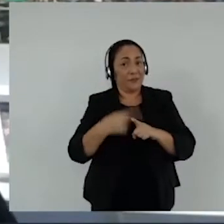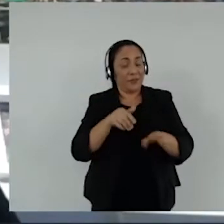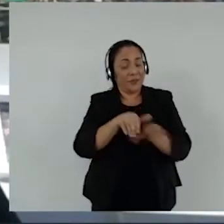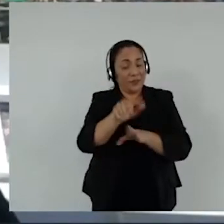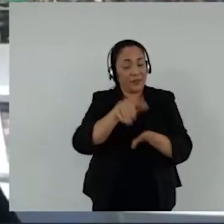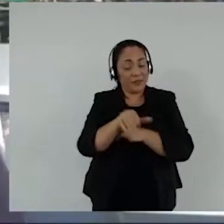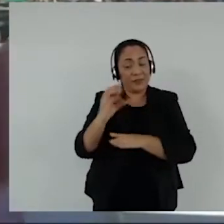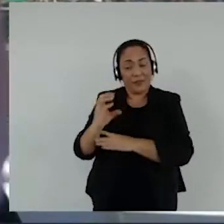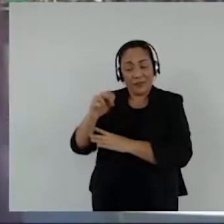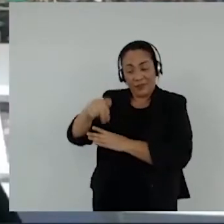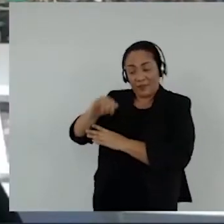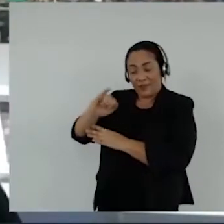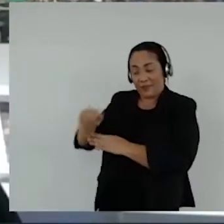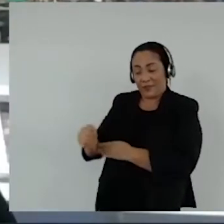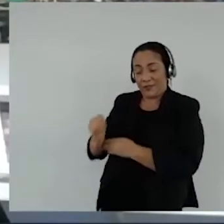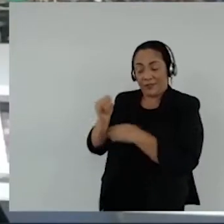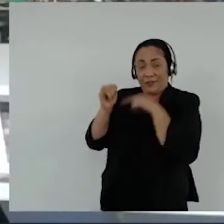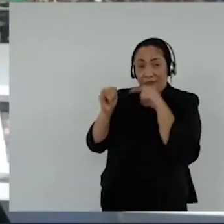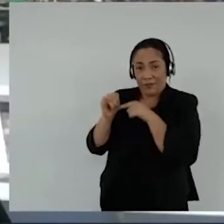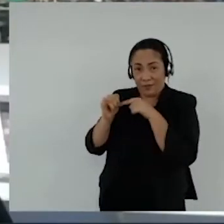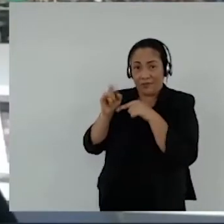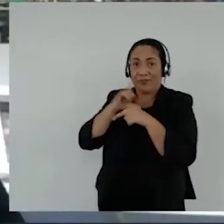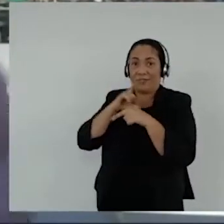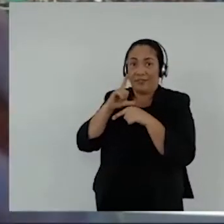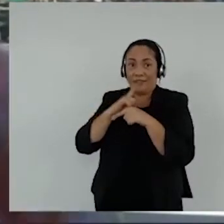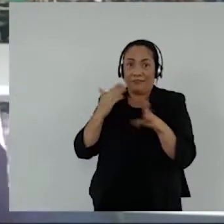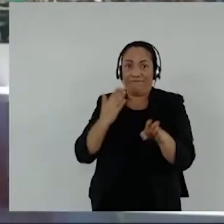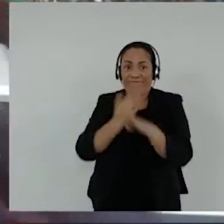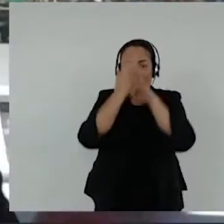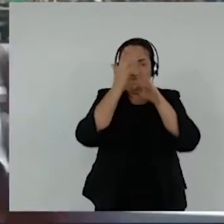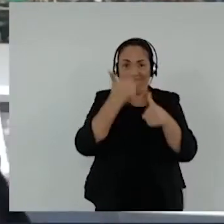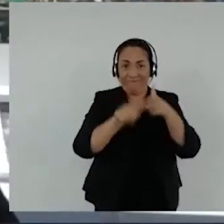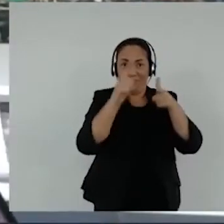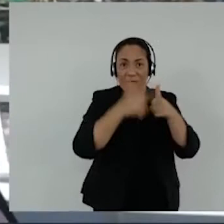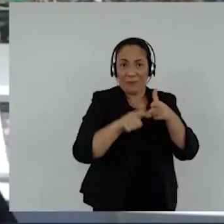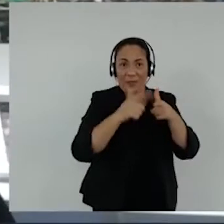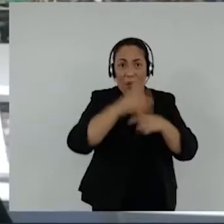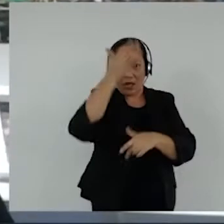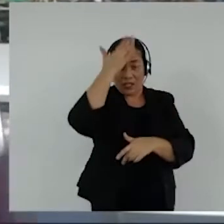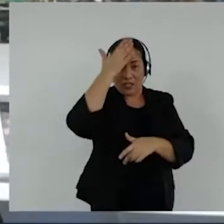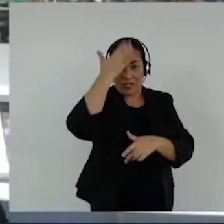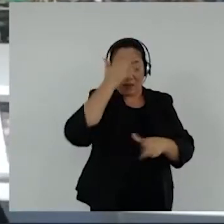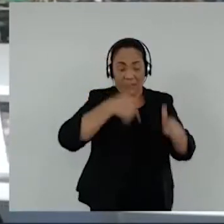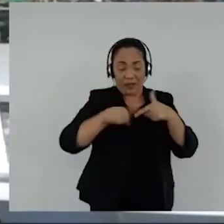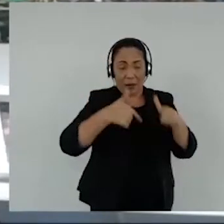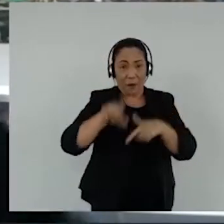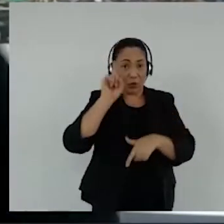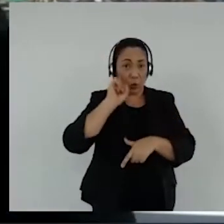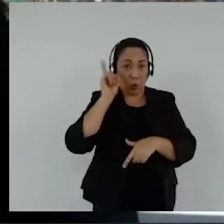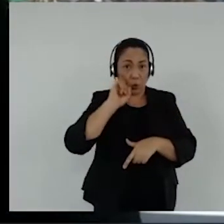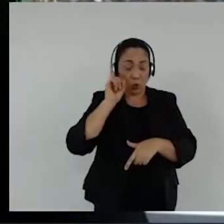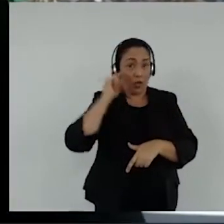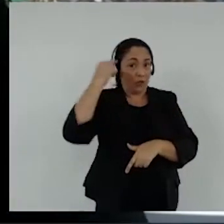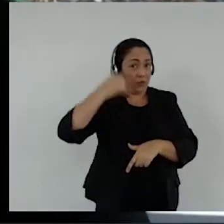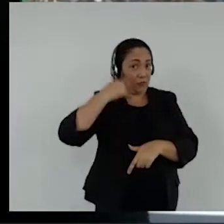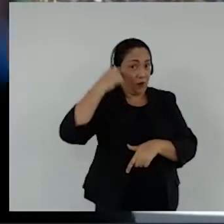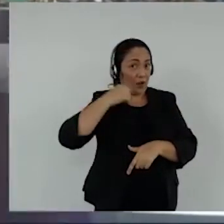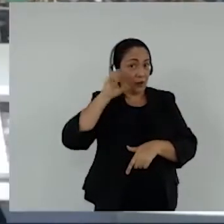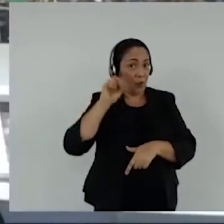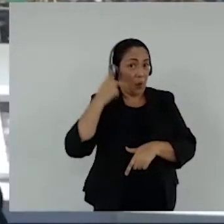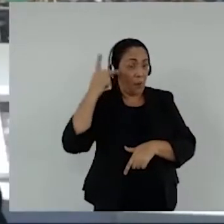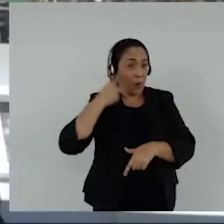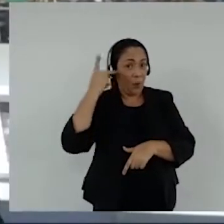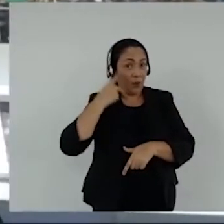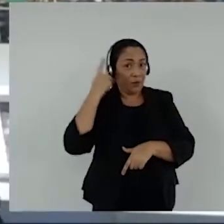CNJ, elas encontram problemas que só quem milita dia a dia na tribuna, ou como advogado ou como promotor, poderia